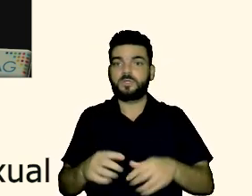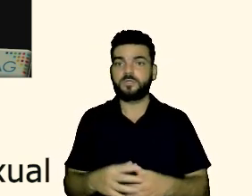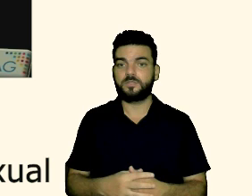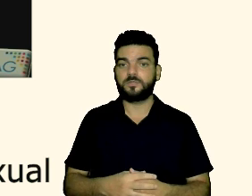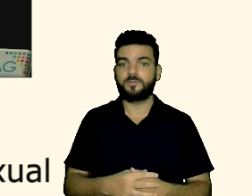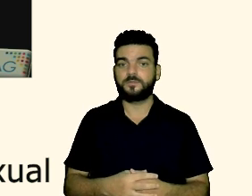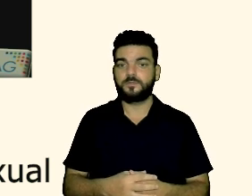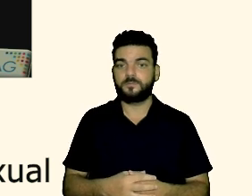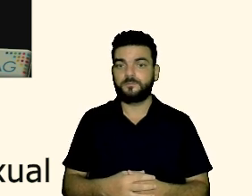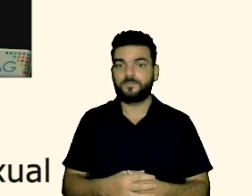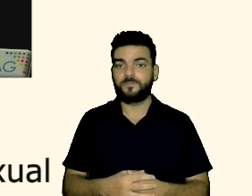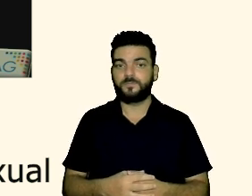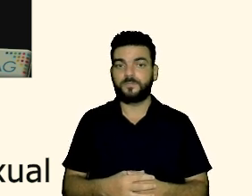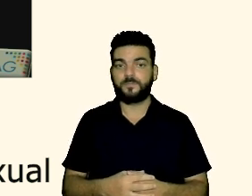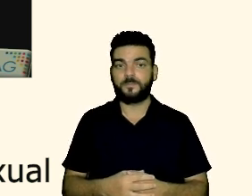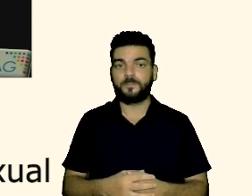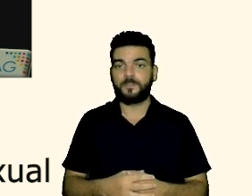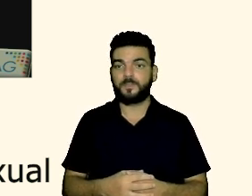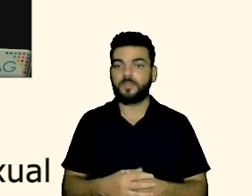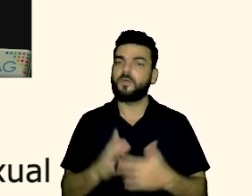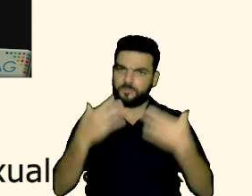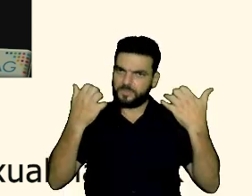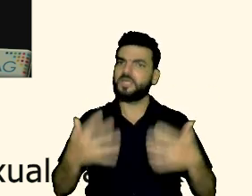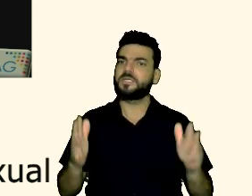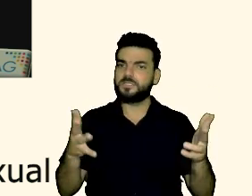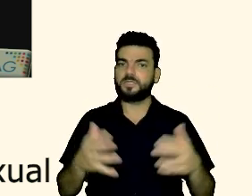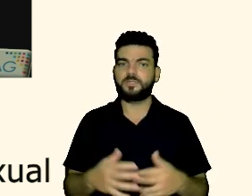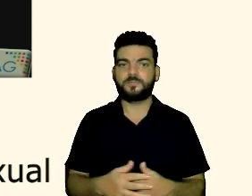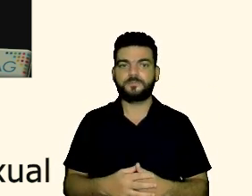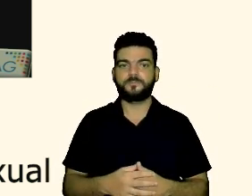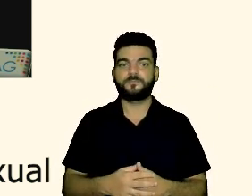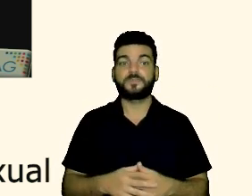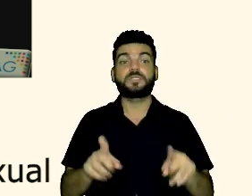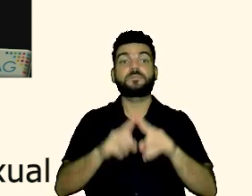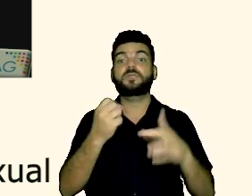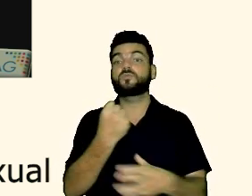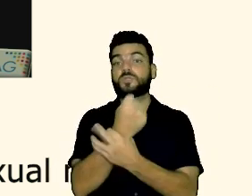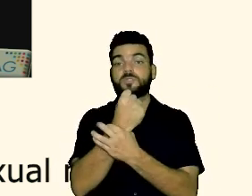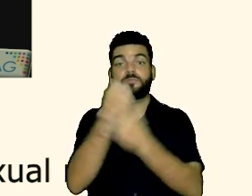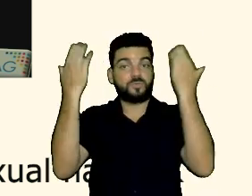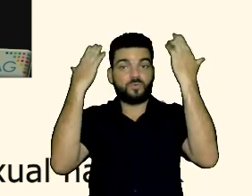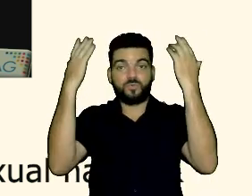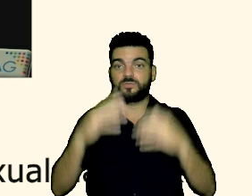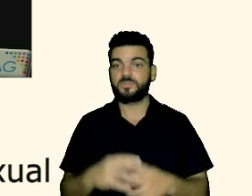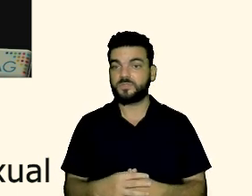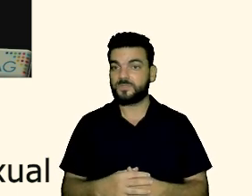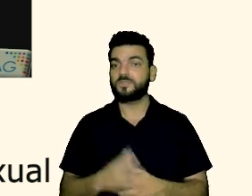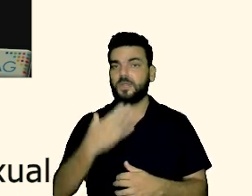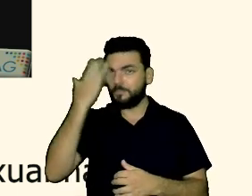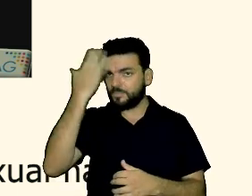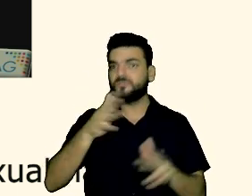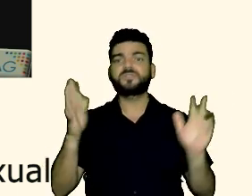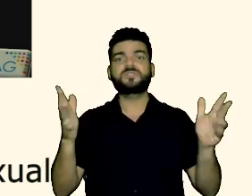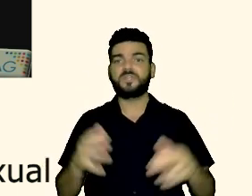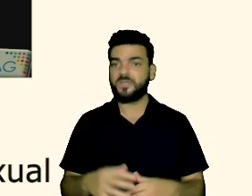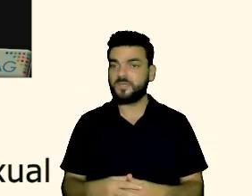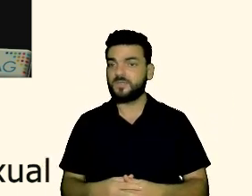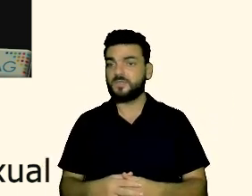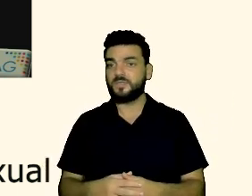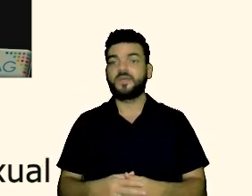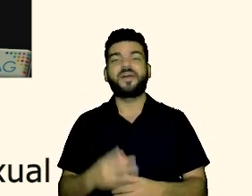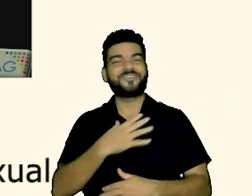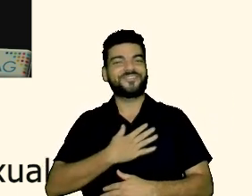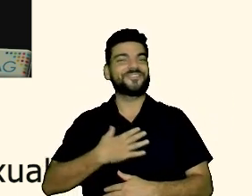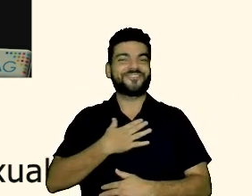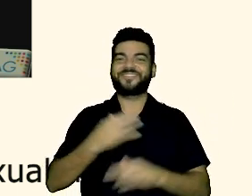e pela segurança psicológica, comprovadamente ela traz um nível de satisfação entre as pessoas, né? Buscando o